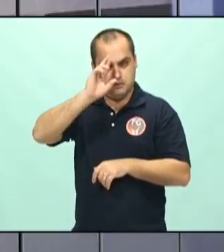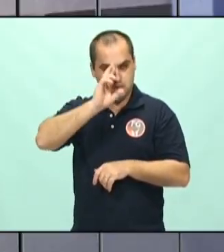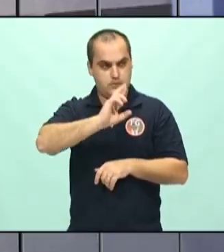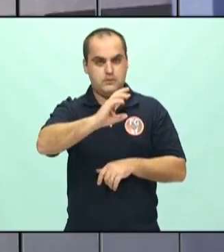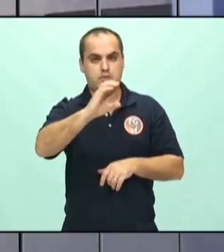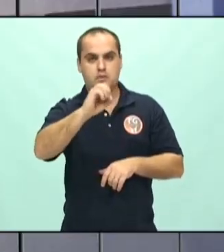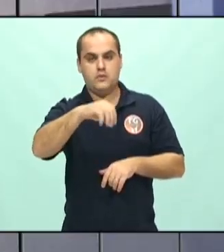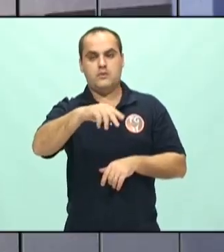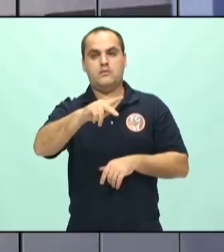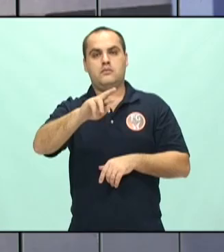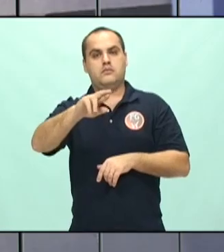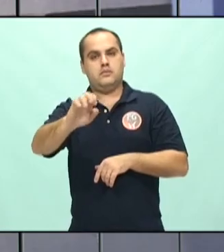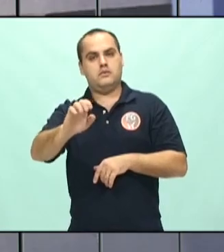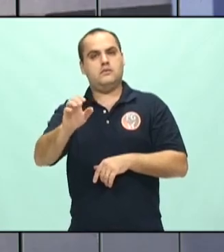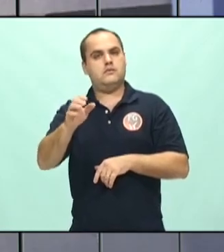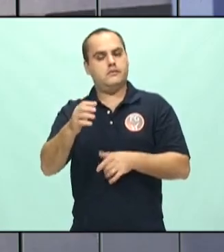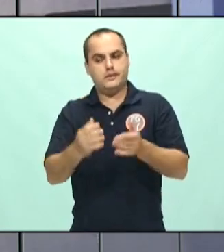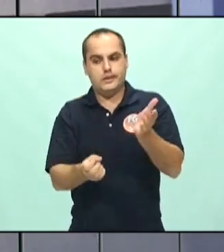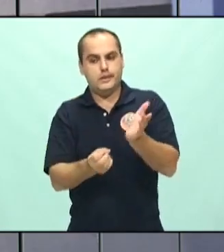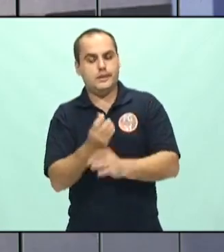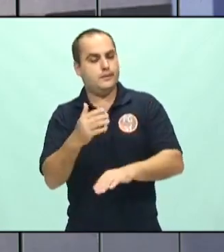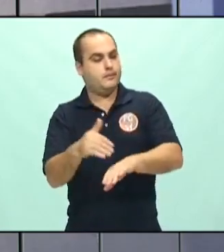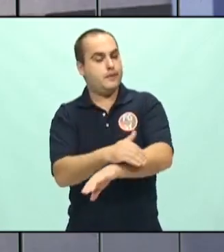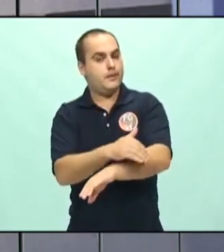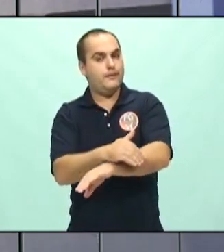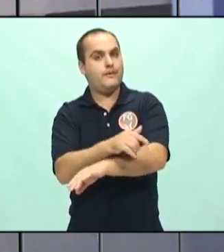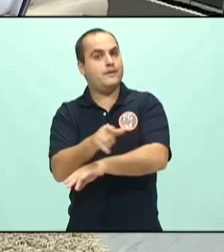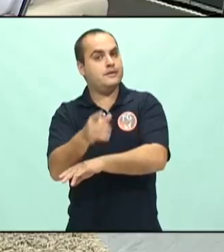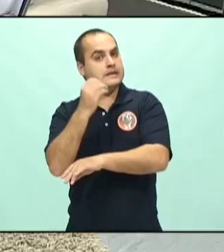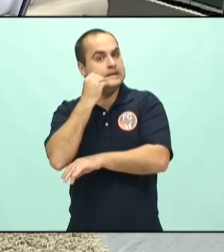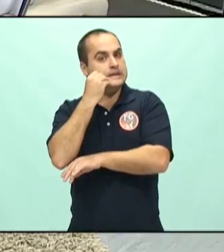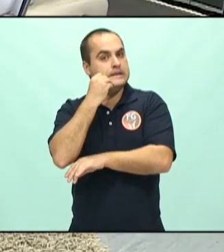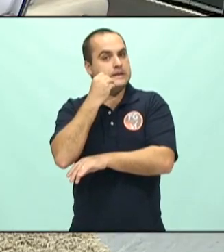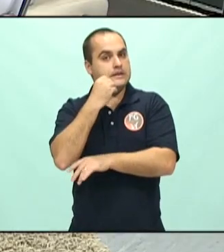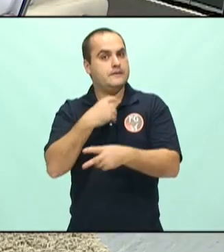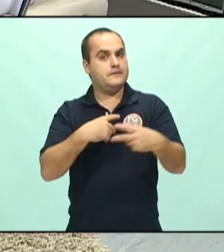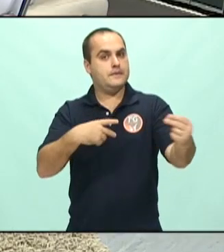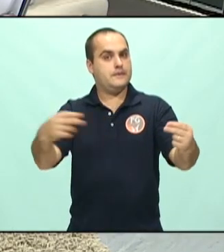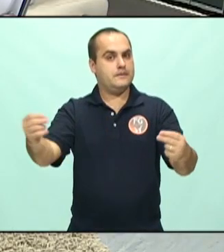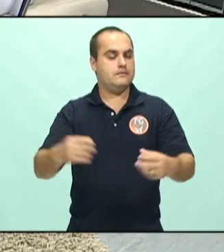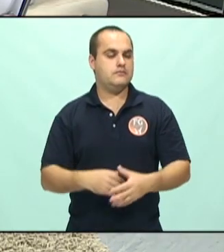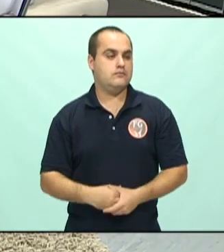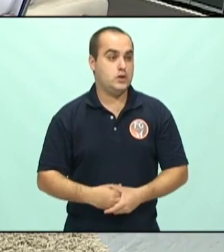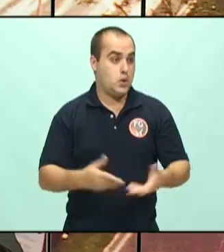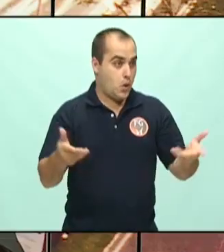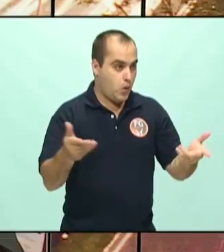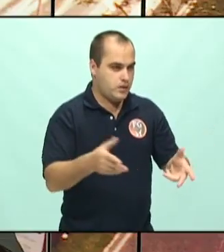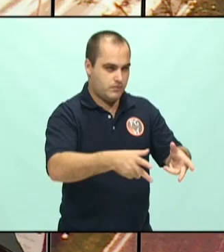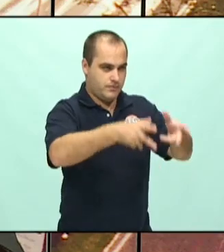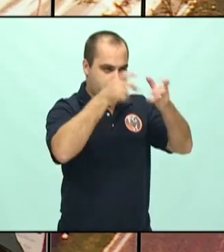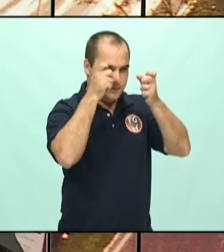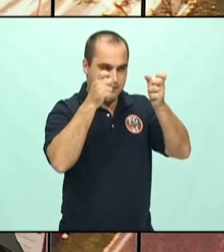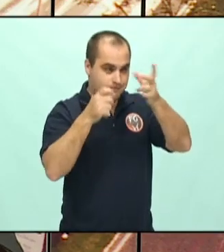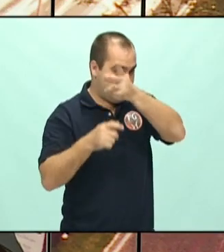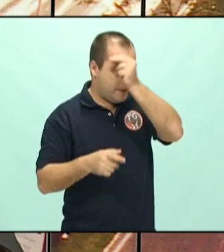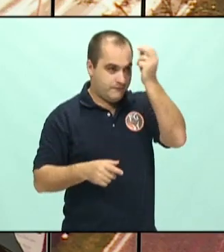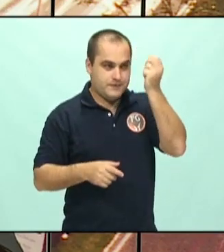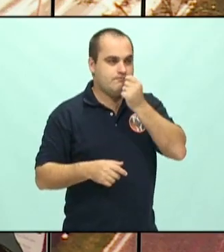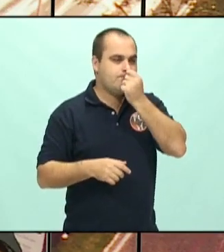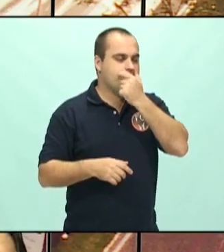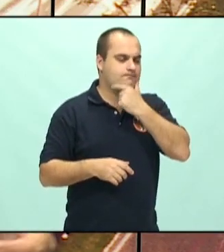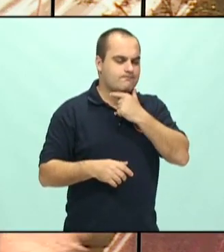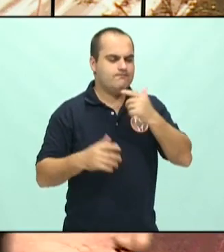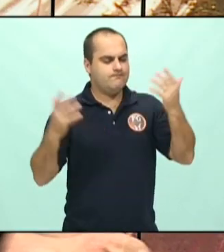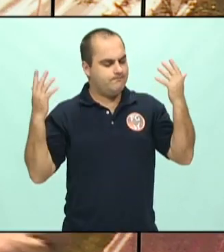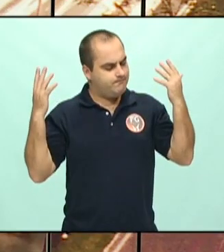faz uma rua lhe uma coisa a gente está vendo o prefeito volnei morastoni e parabéns a ele